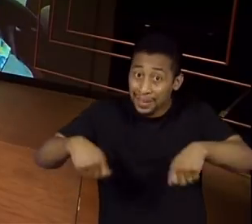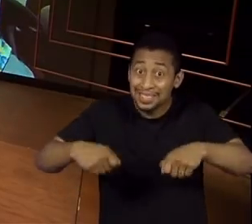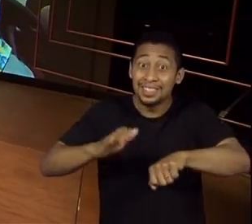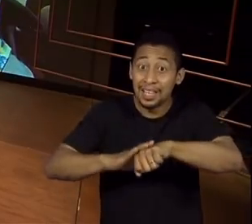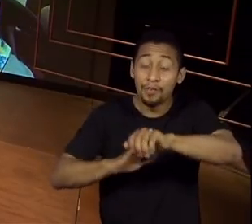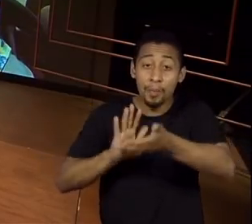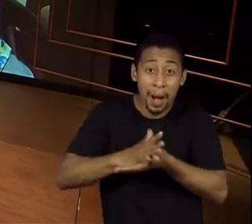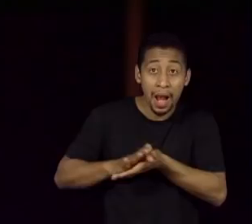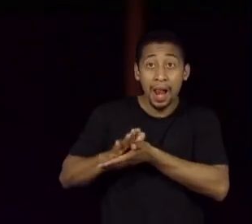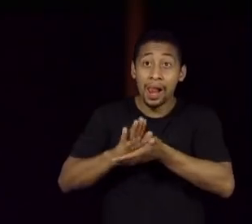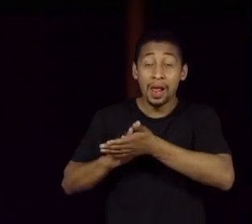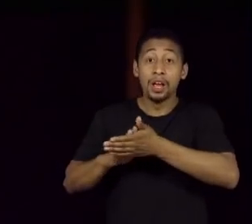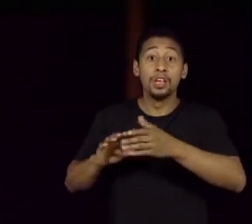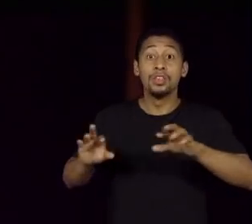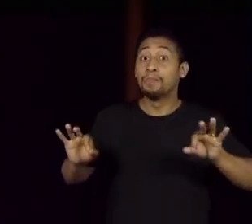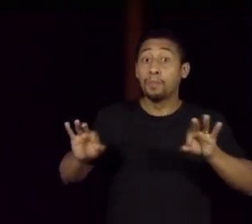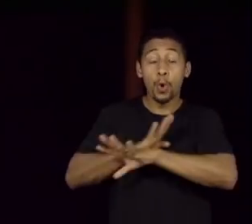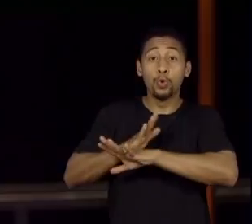Brasil!